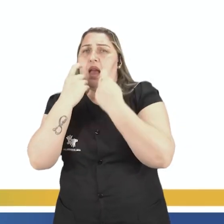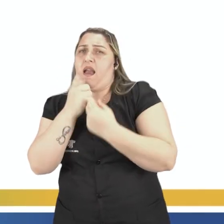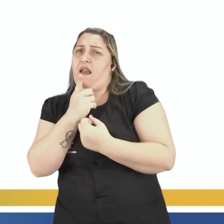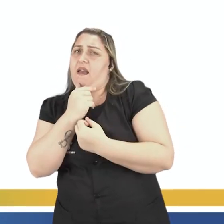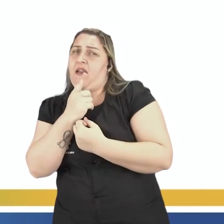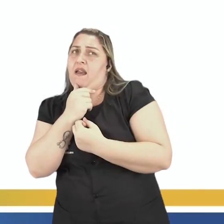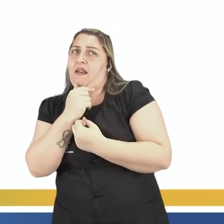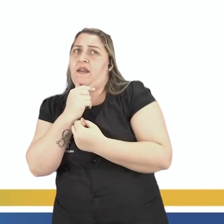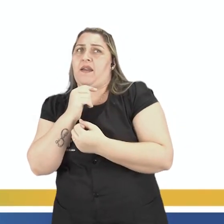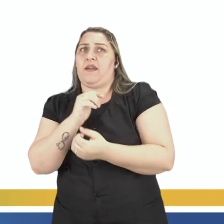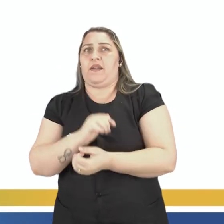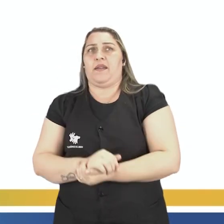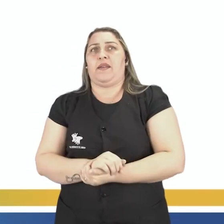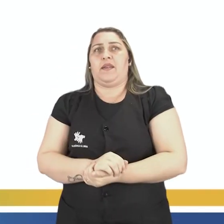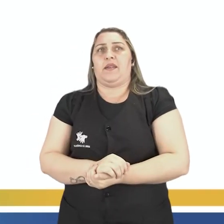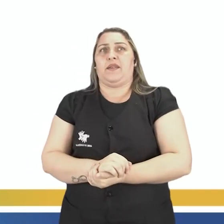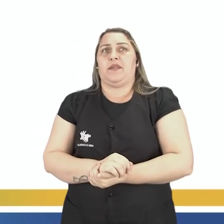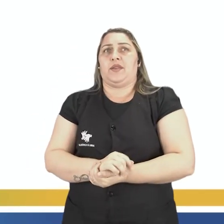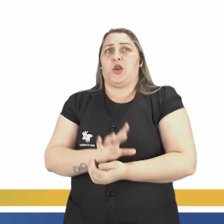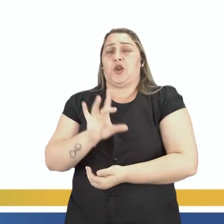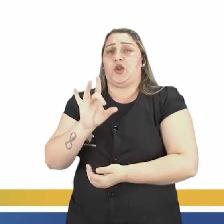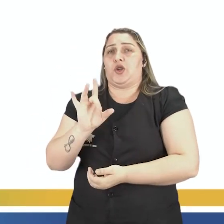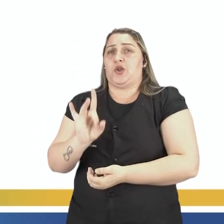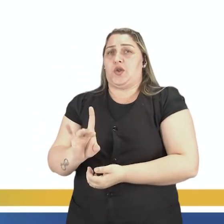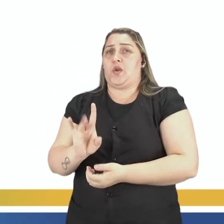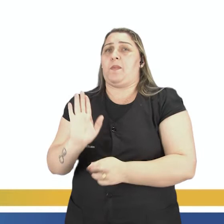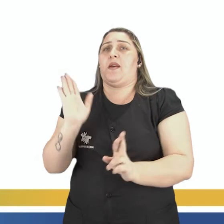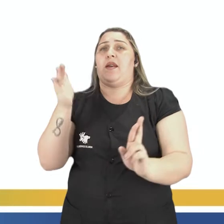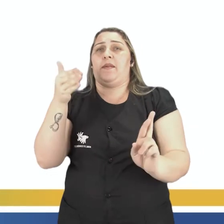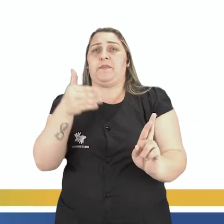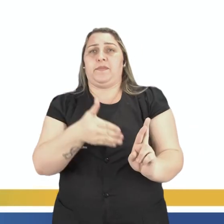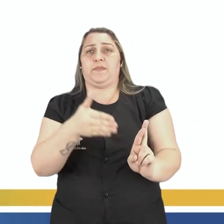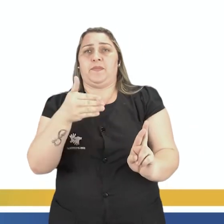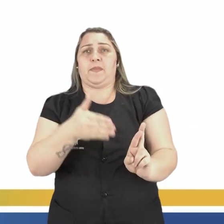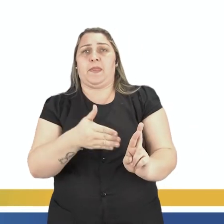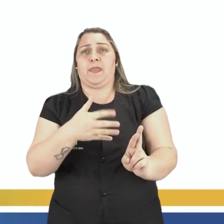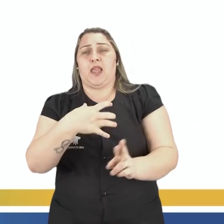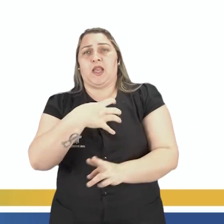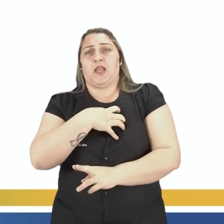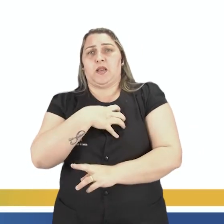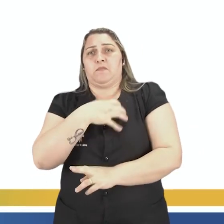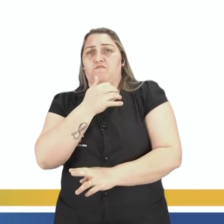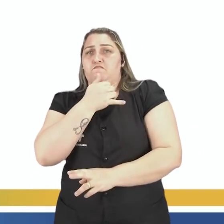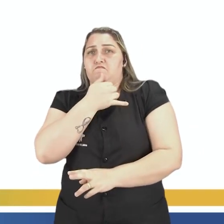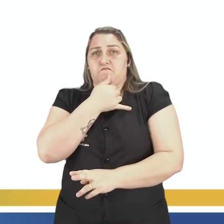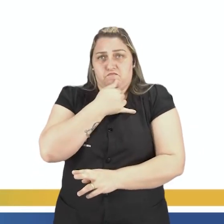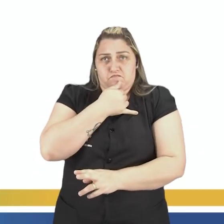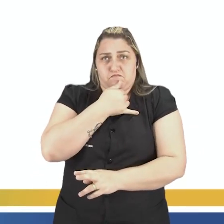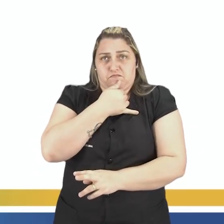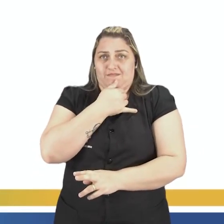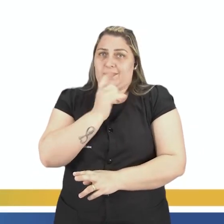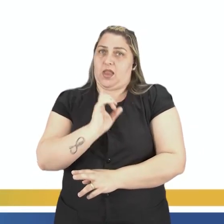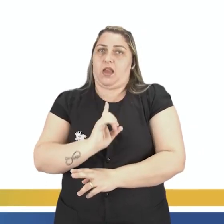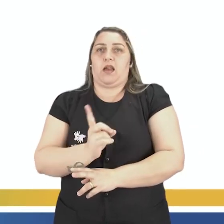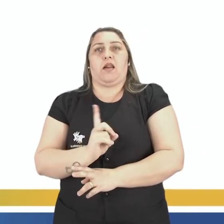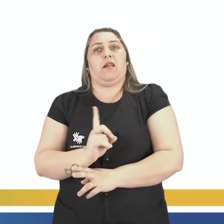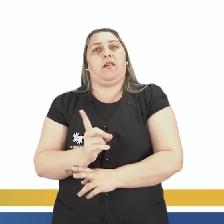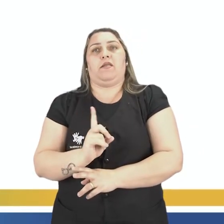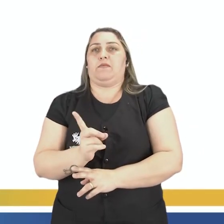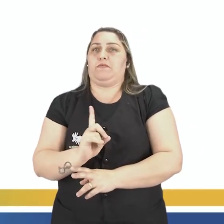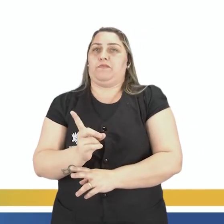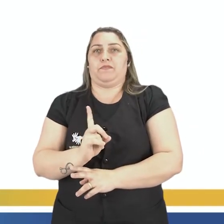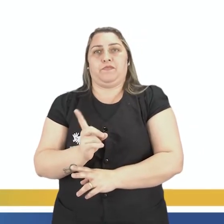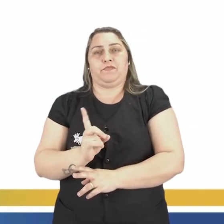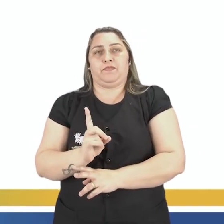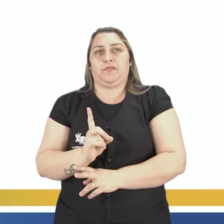lágrimas, elas são só para representar as sensações de tristeza? Não, né?